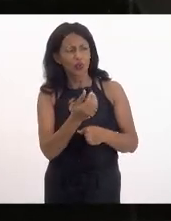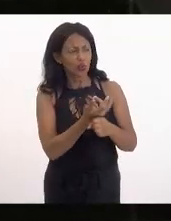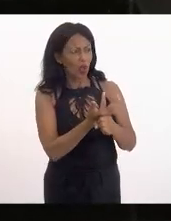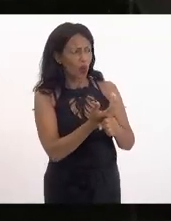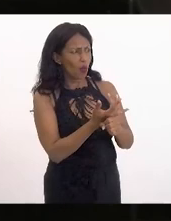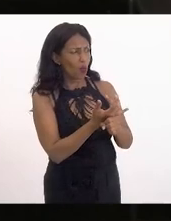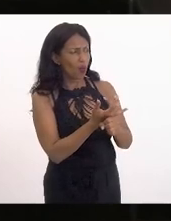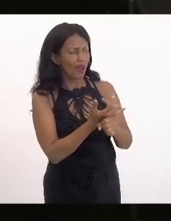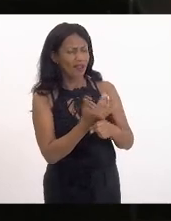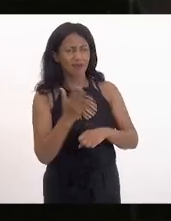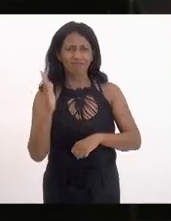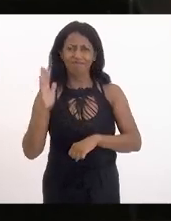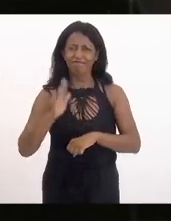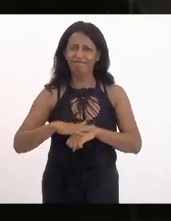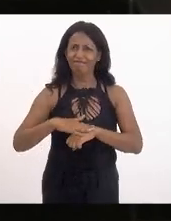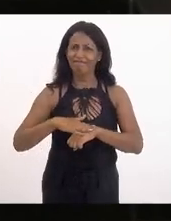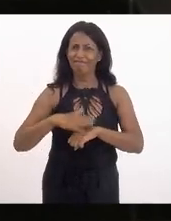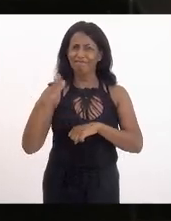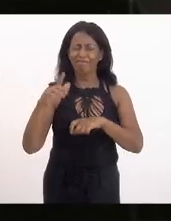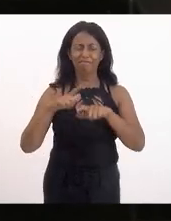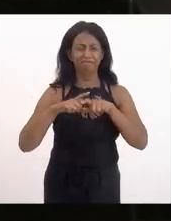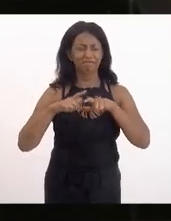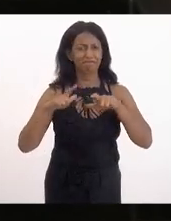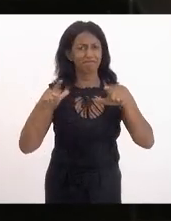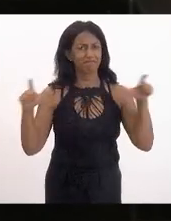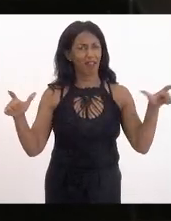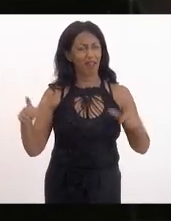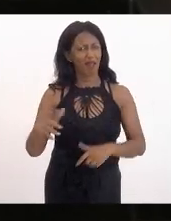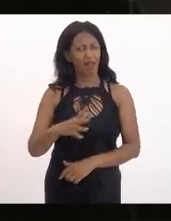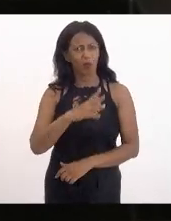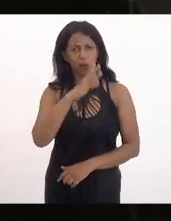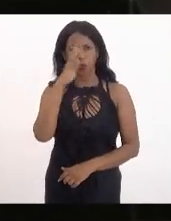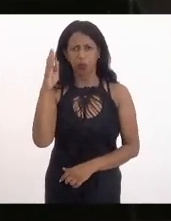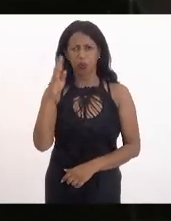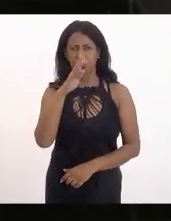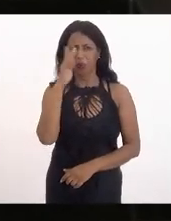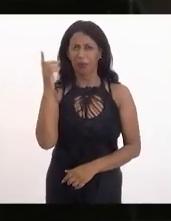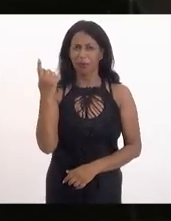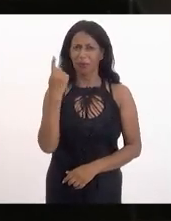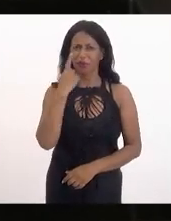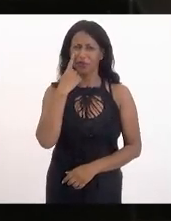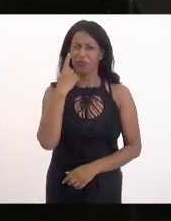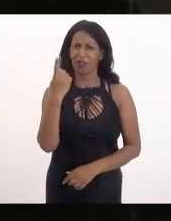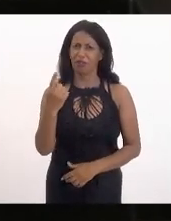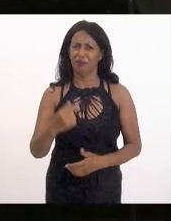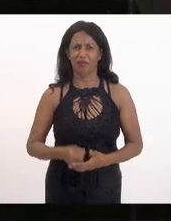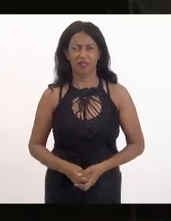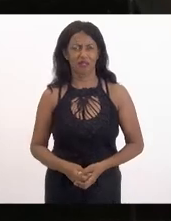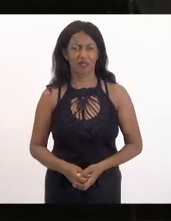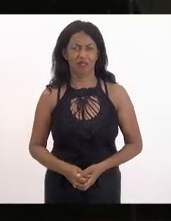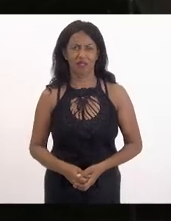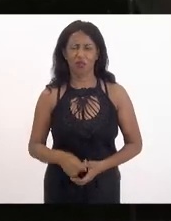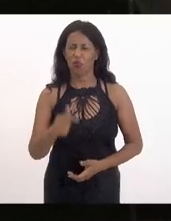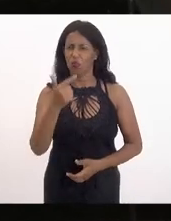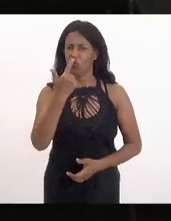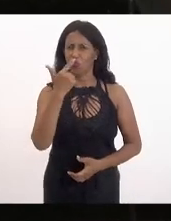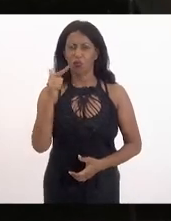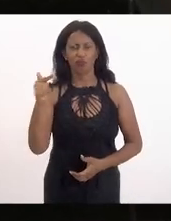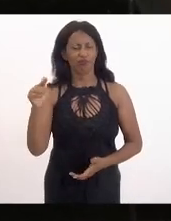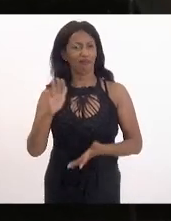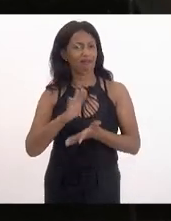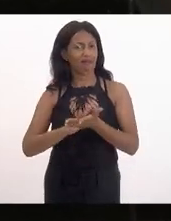ge é um dos maiores Absurdos que eu já vi não tem coisa mais absurda